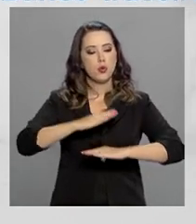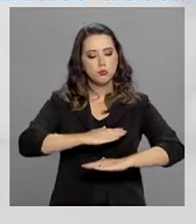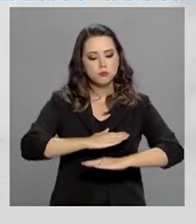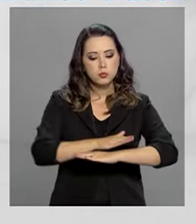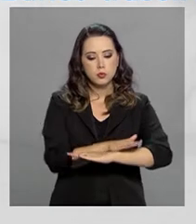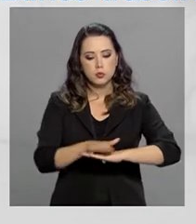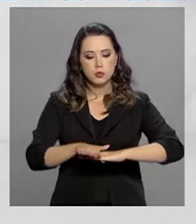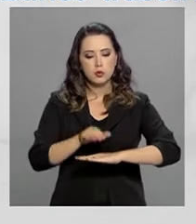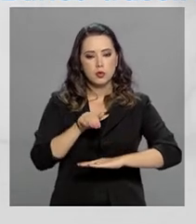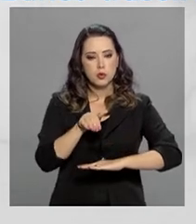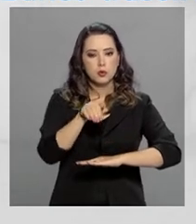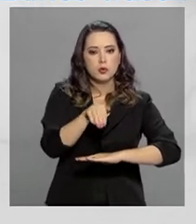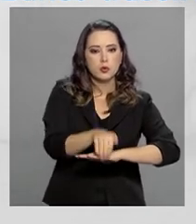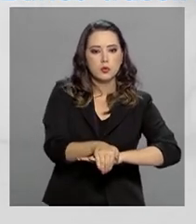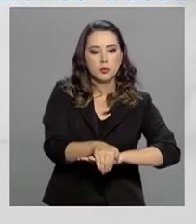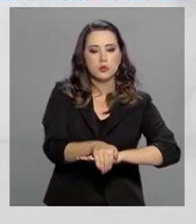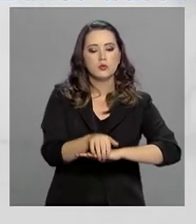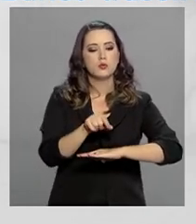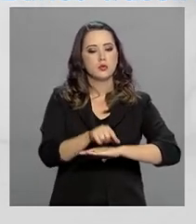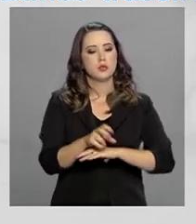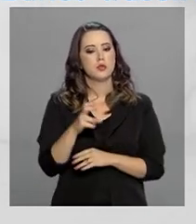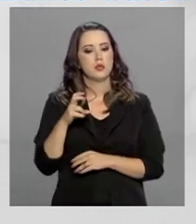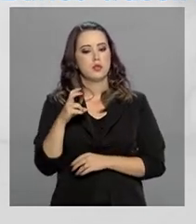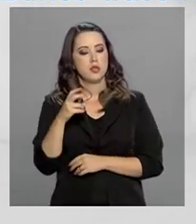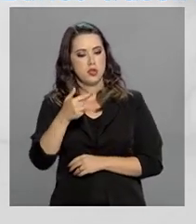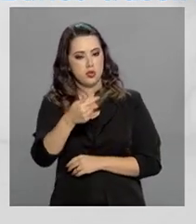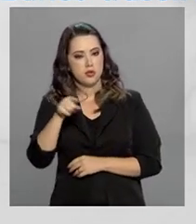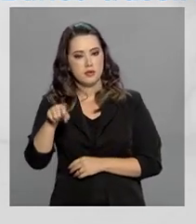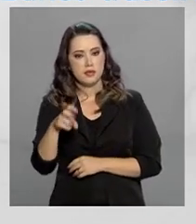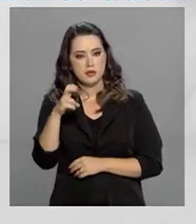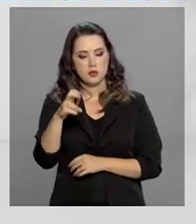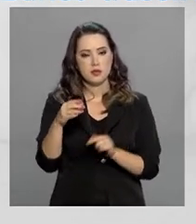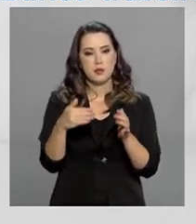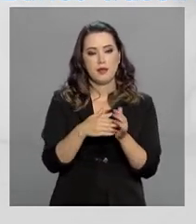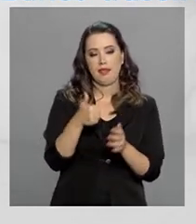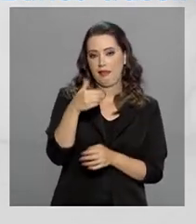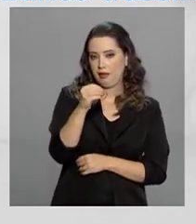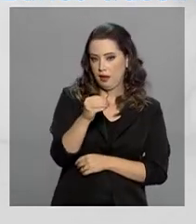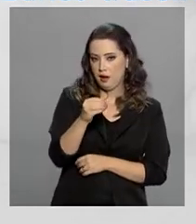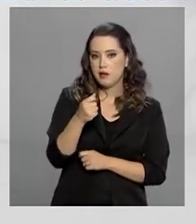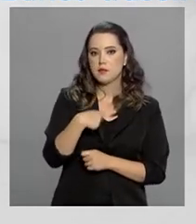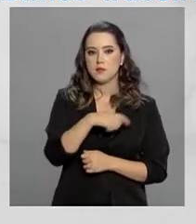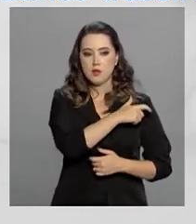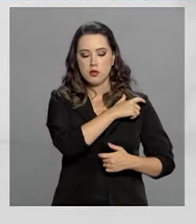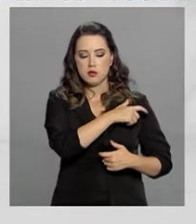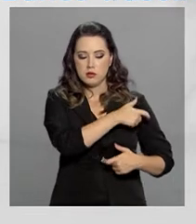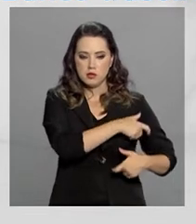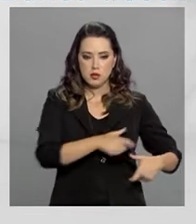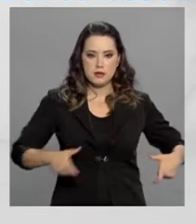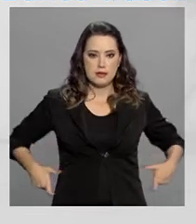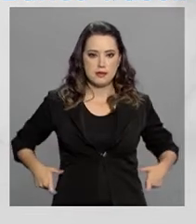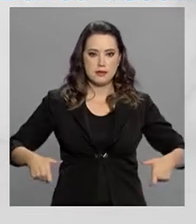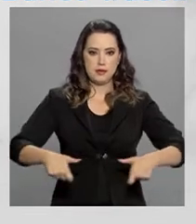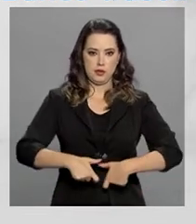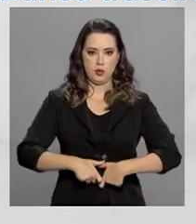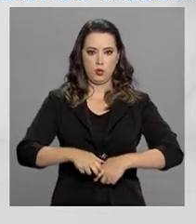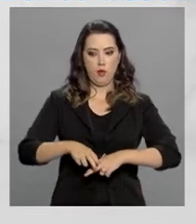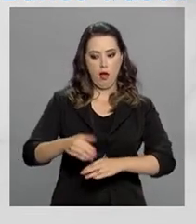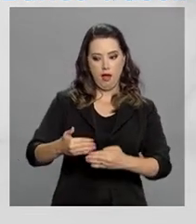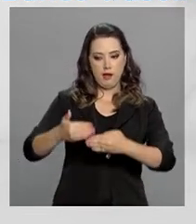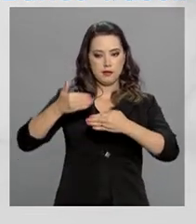meio a 10 cinto de segurança no banco traseiro após dez anos já pode ser